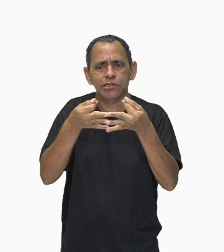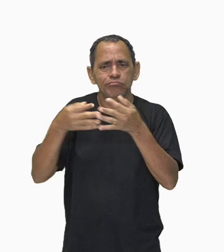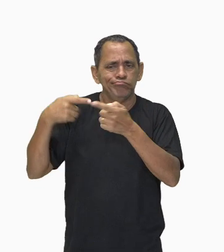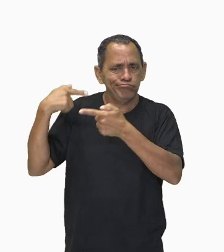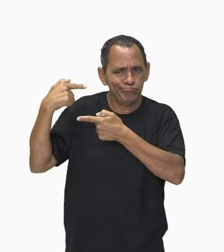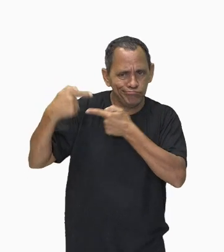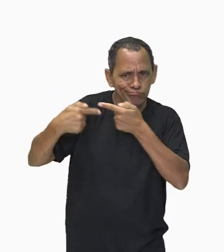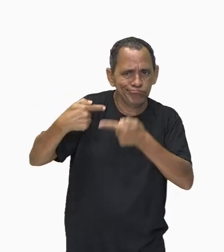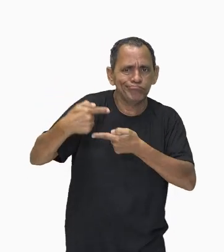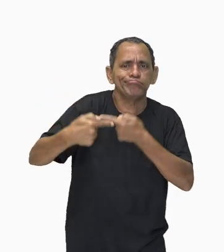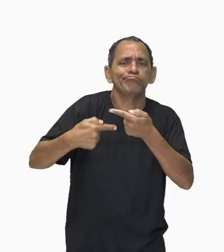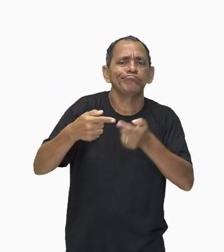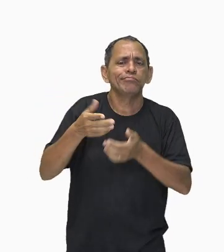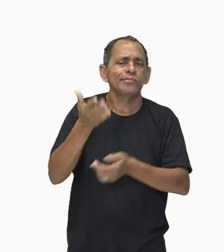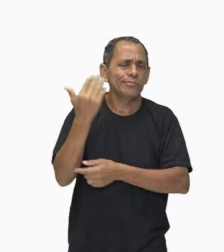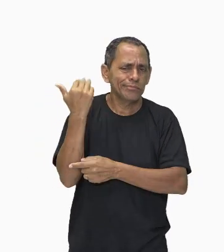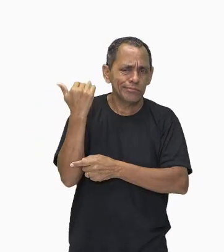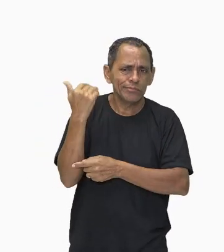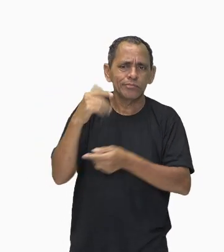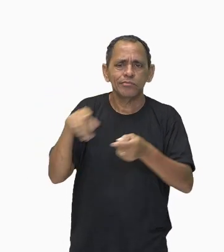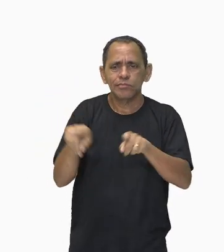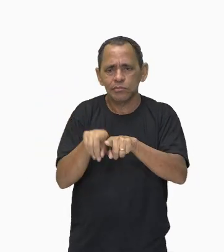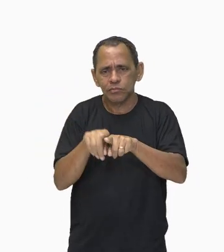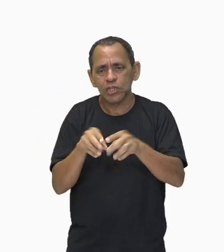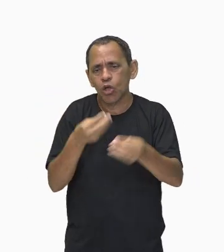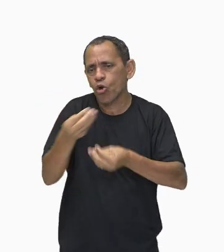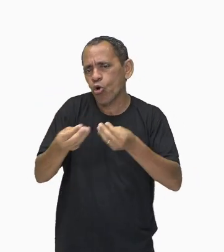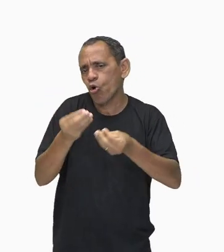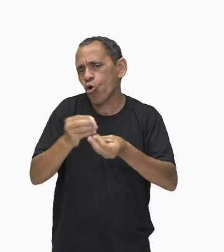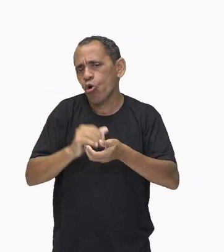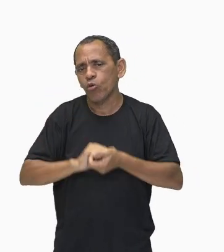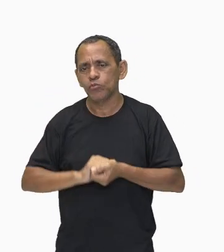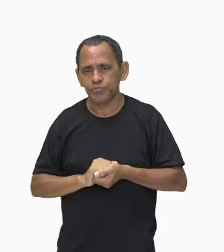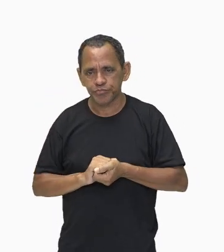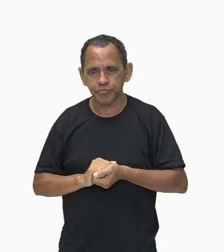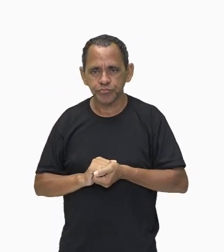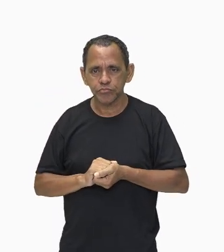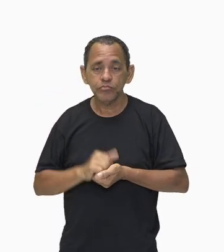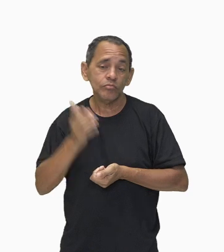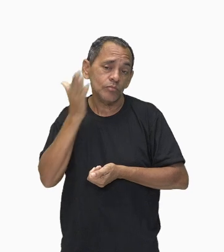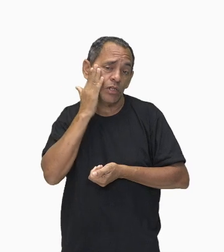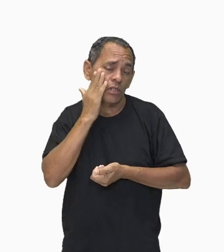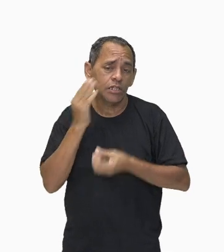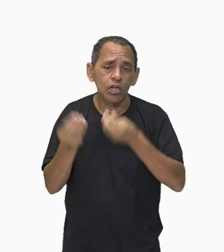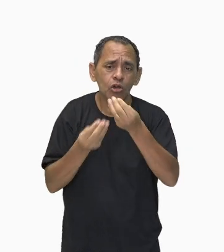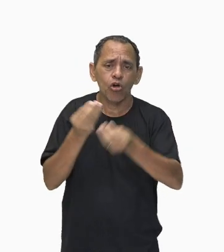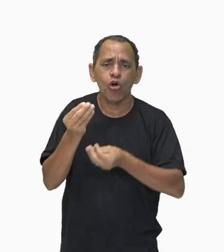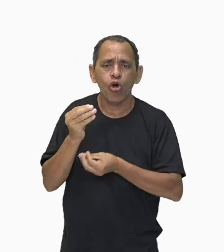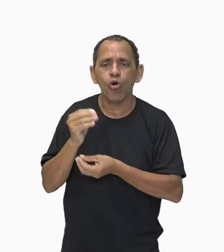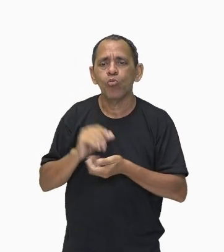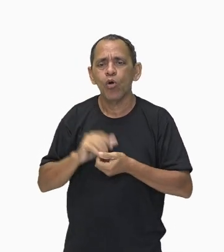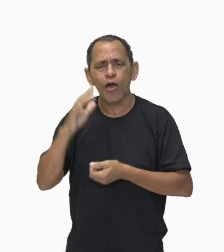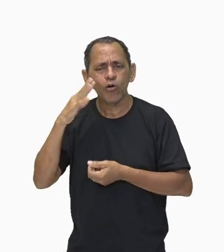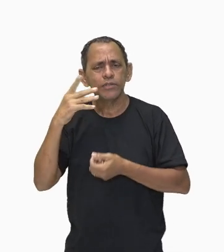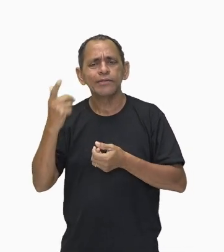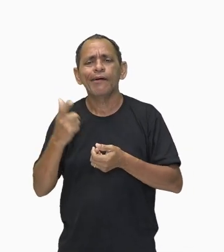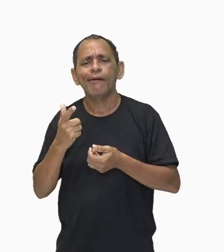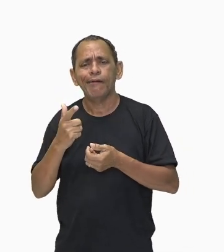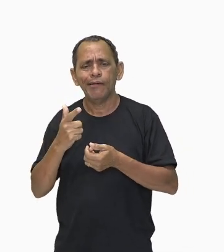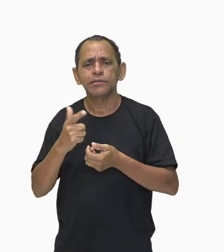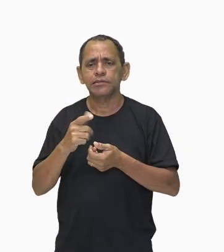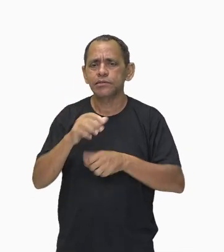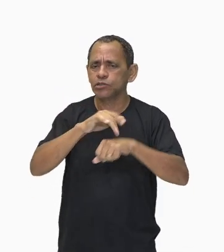para que a gente entenda que tipo de predisposição a gente já tem para determinadas doenças, né? Inclusive essa síndrome